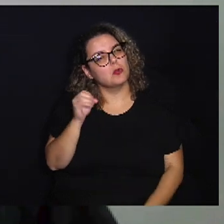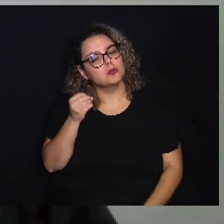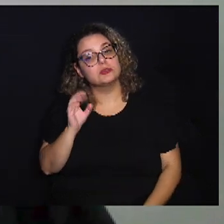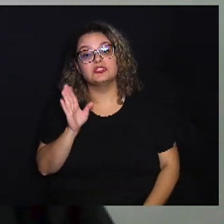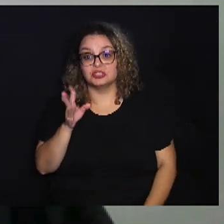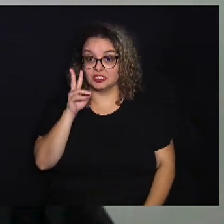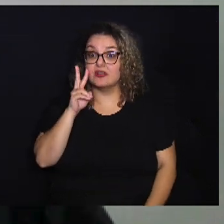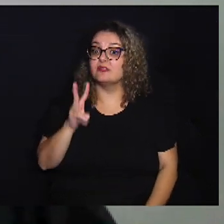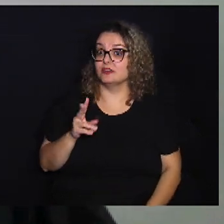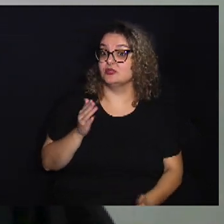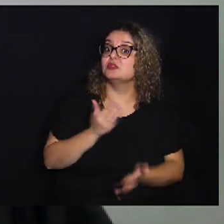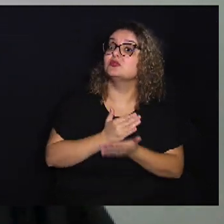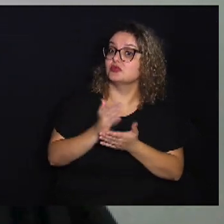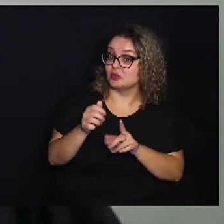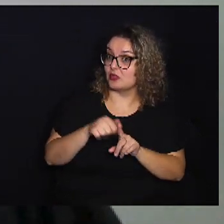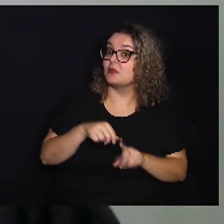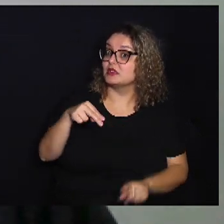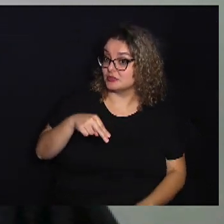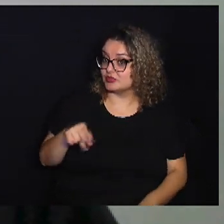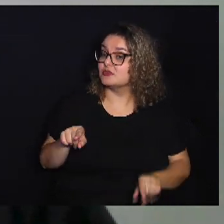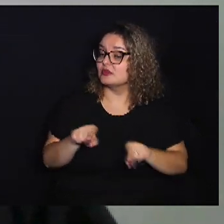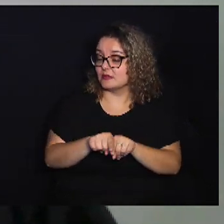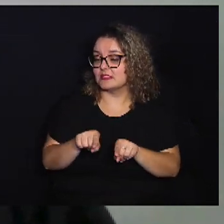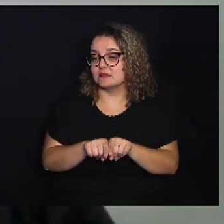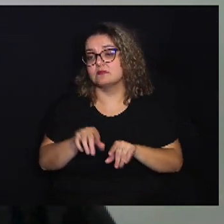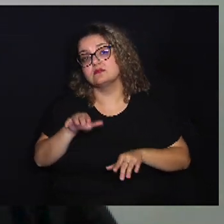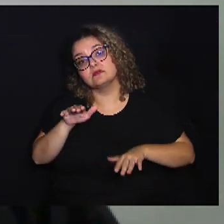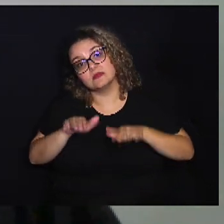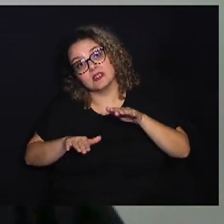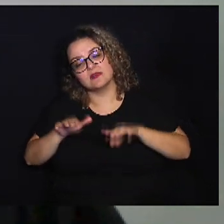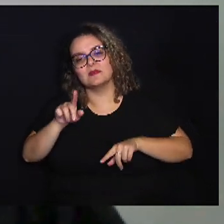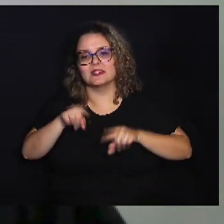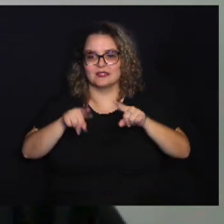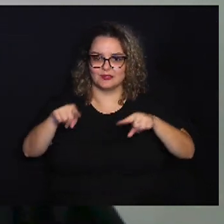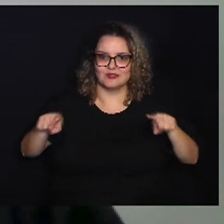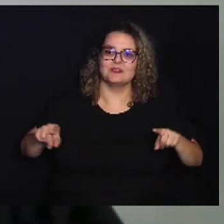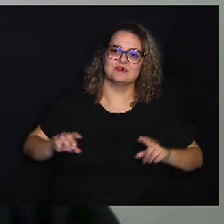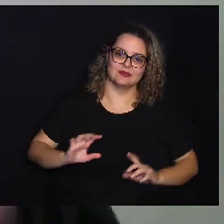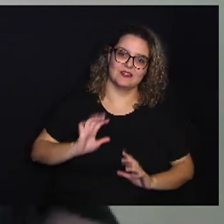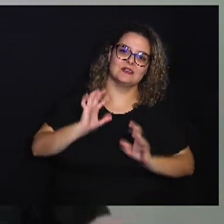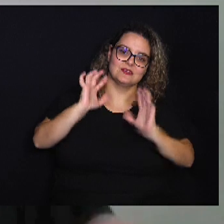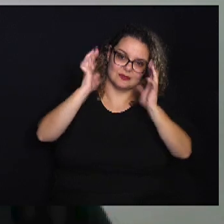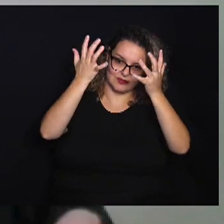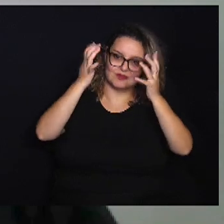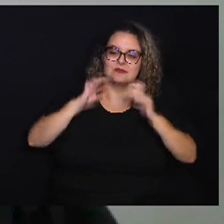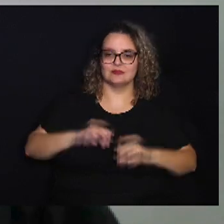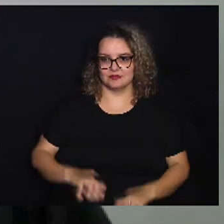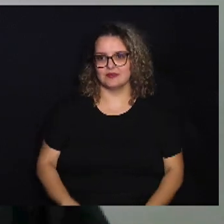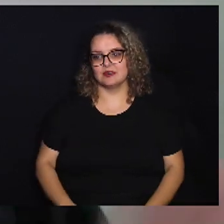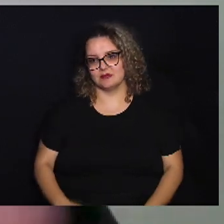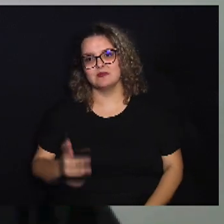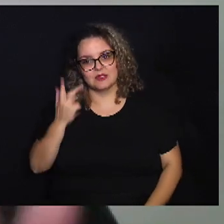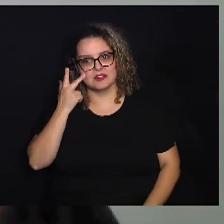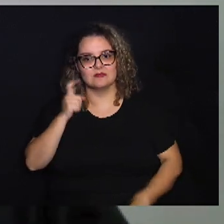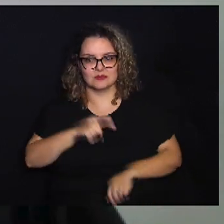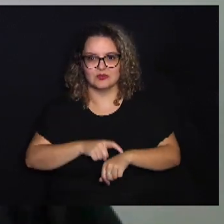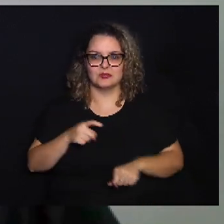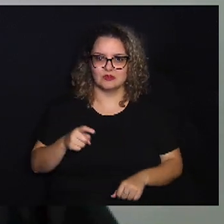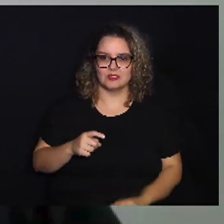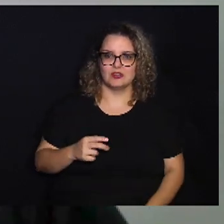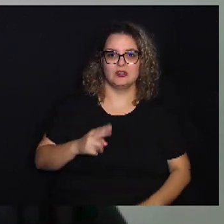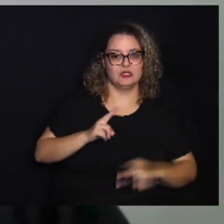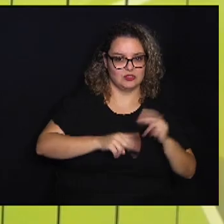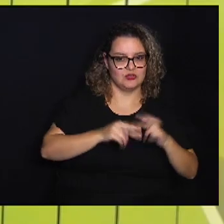observei até o começo de novembro também. Isso depende das variações climáticas, mas geralmente é nessa época, né, de junho